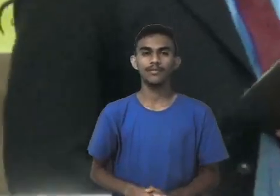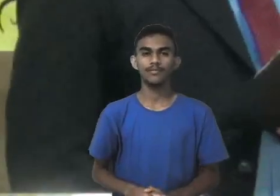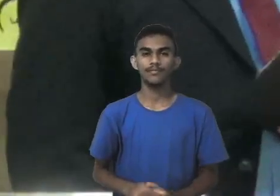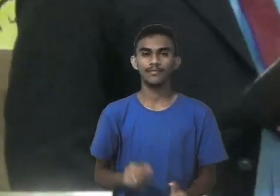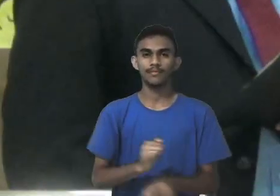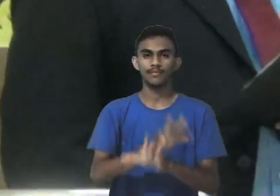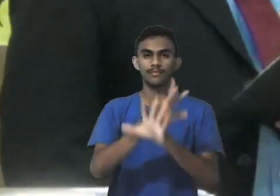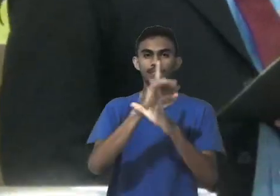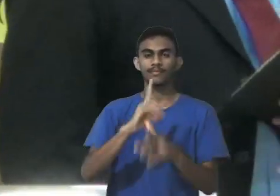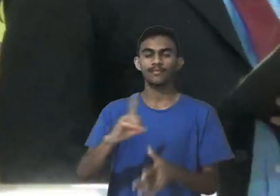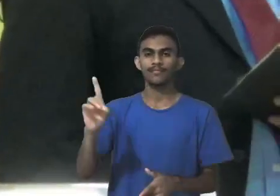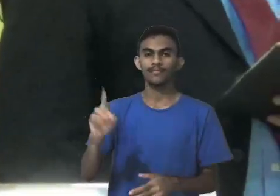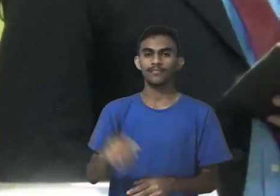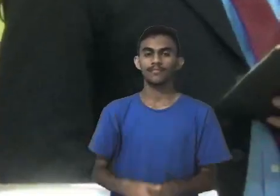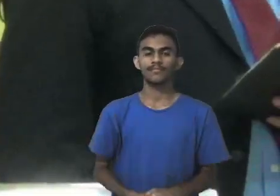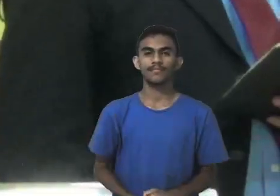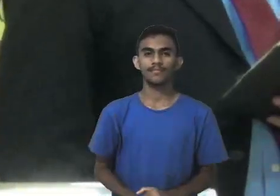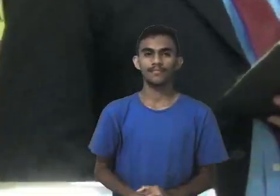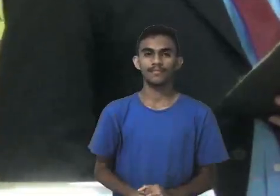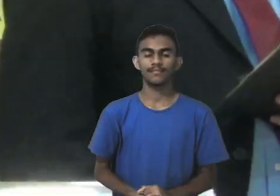Glória a Jesus.